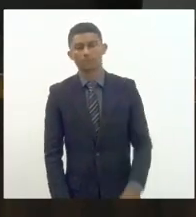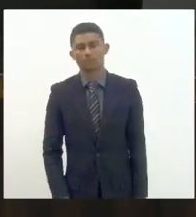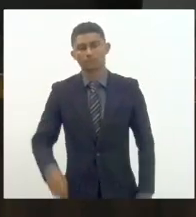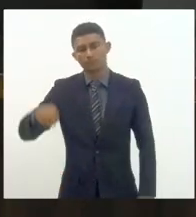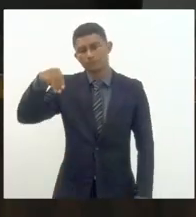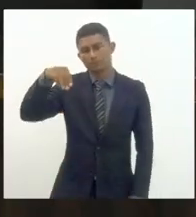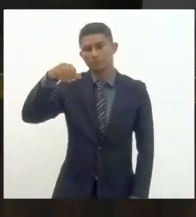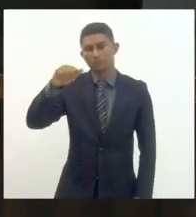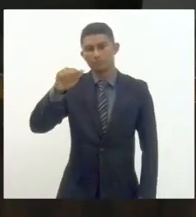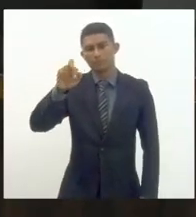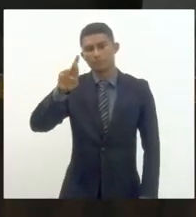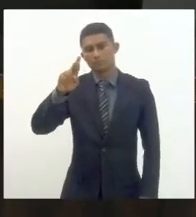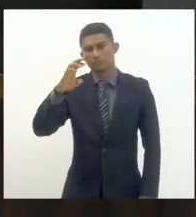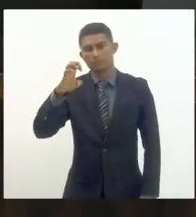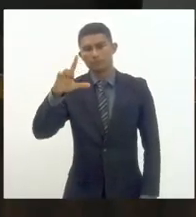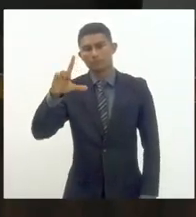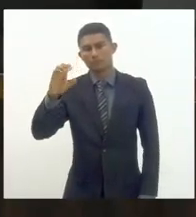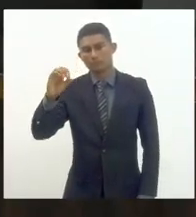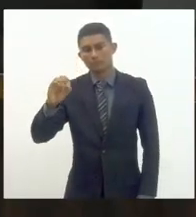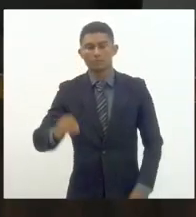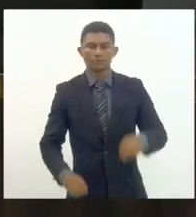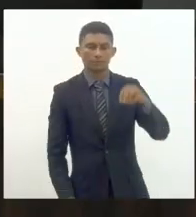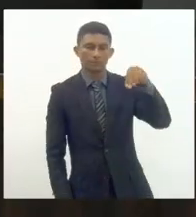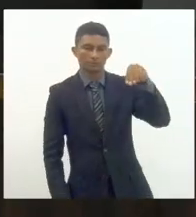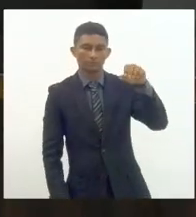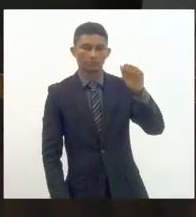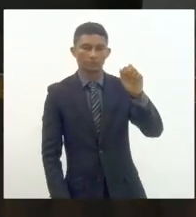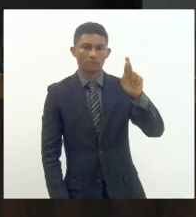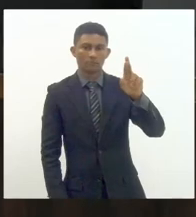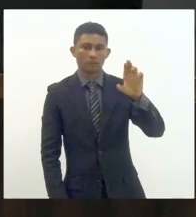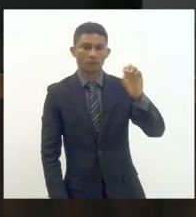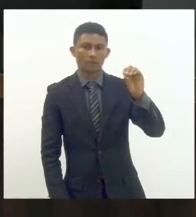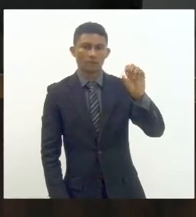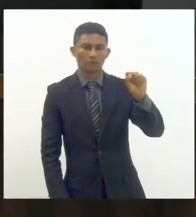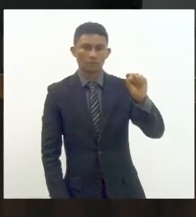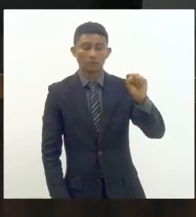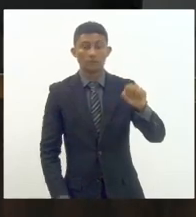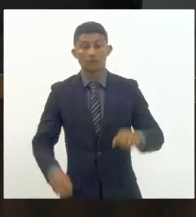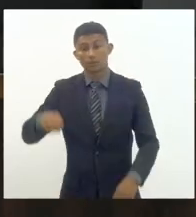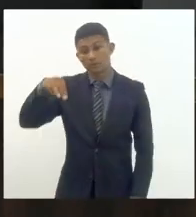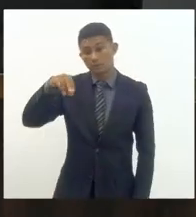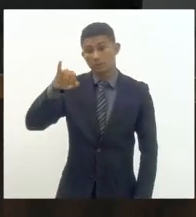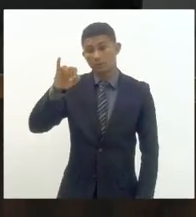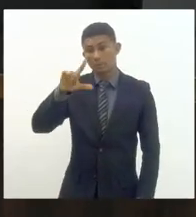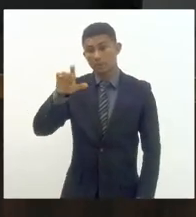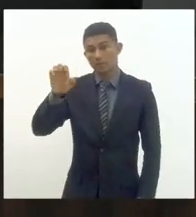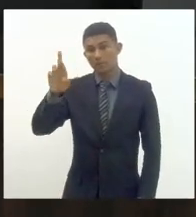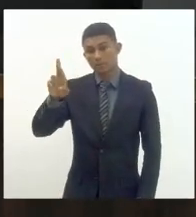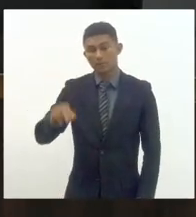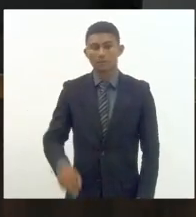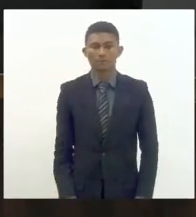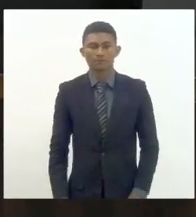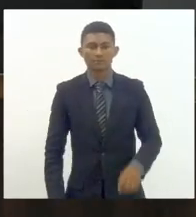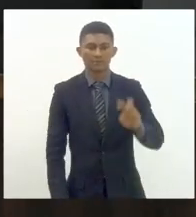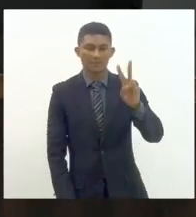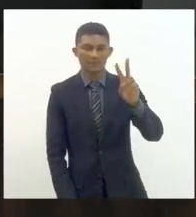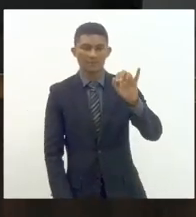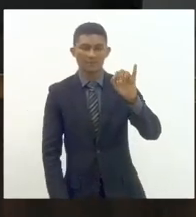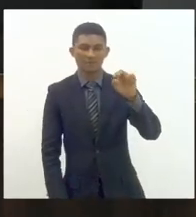Marcelo Cabeleireiro. Deputado Marcos Abraão. Deputado Marcos Miller. Deputado Marcos